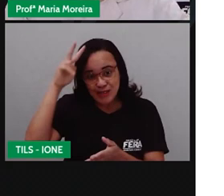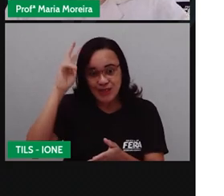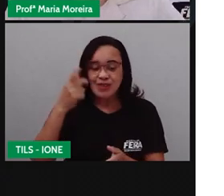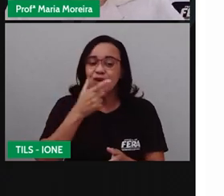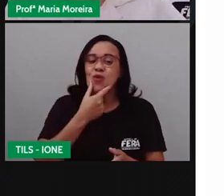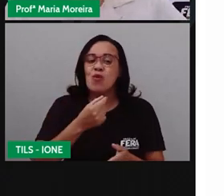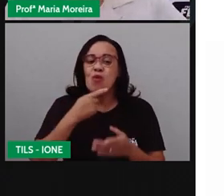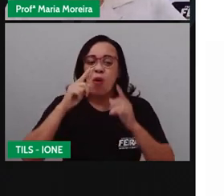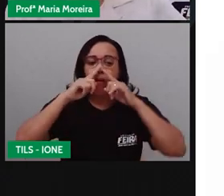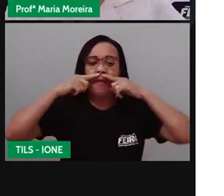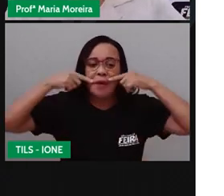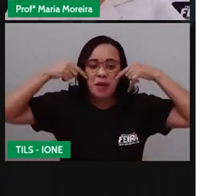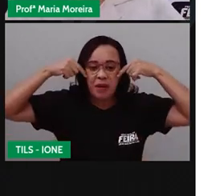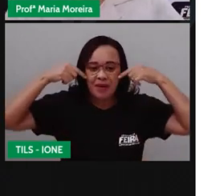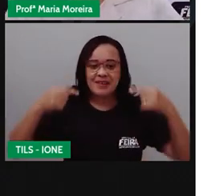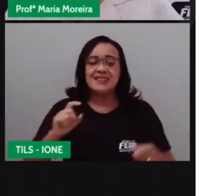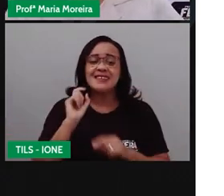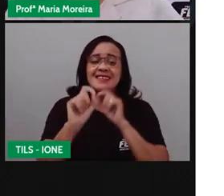do bigodão.